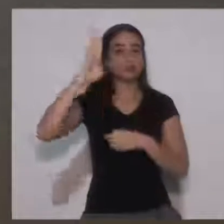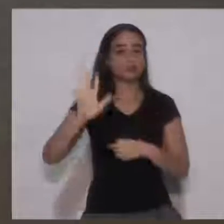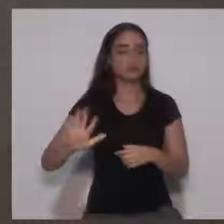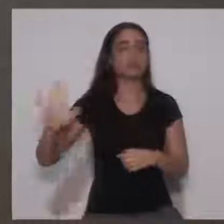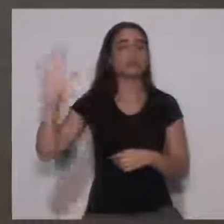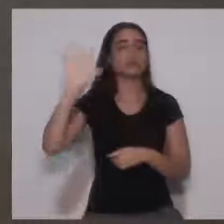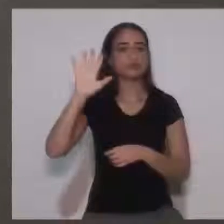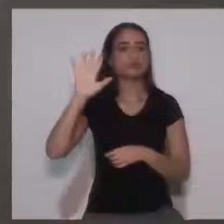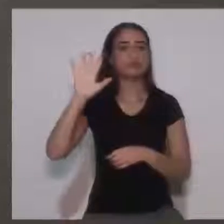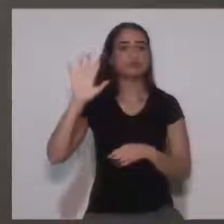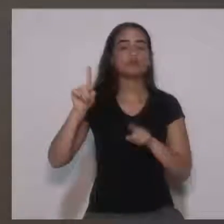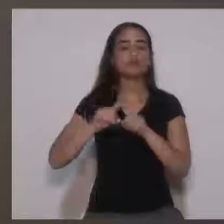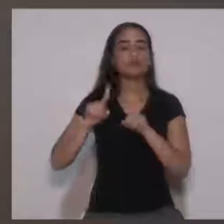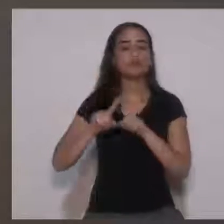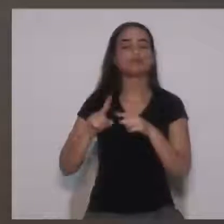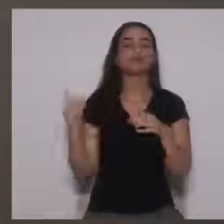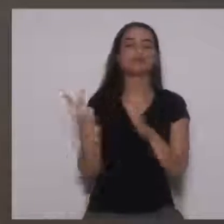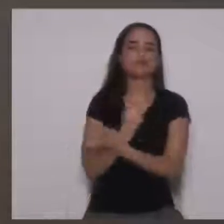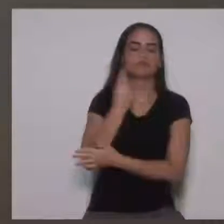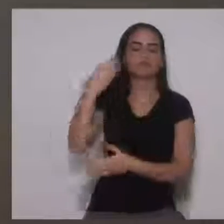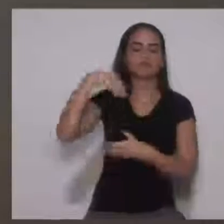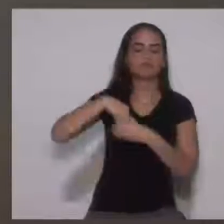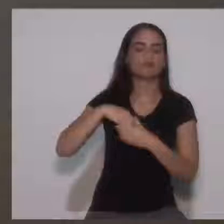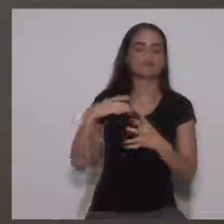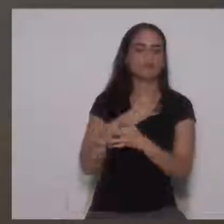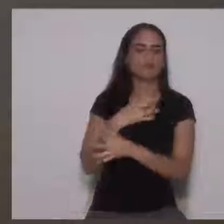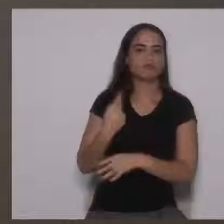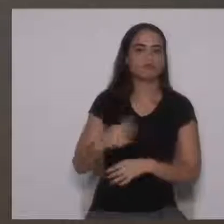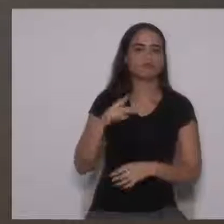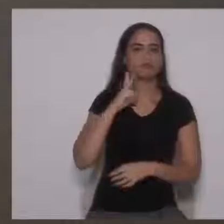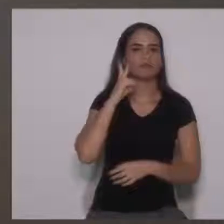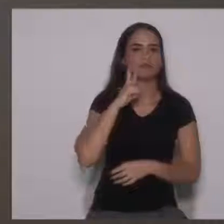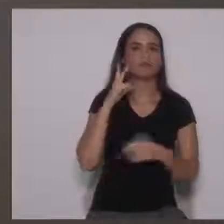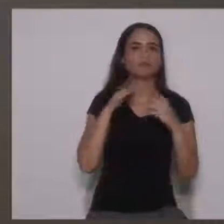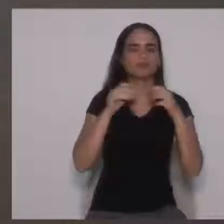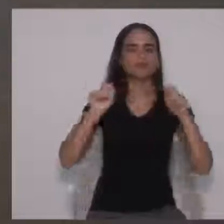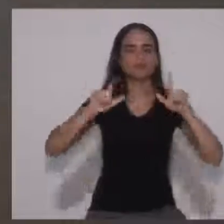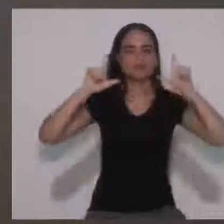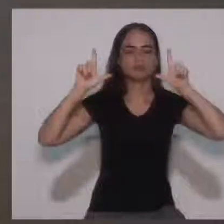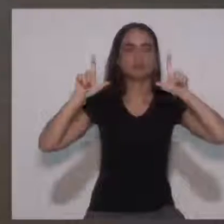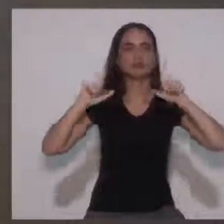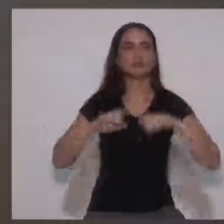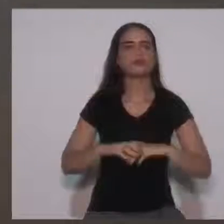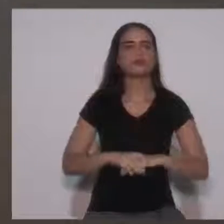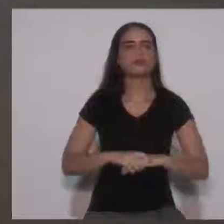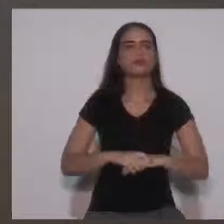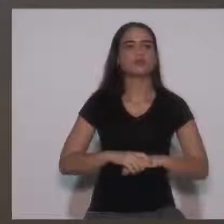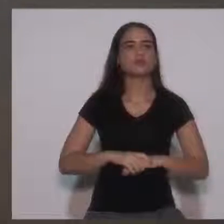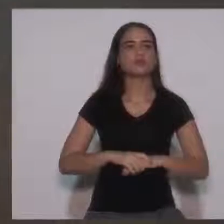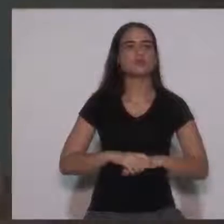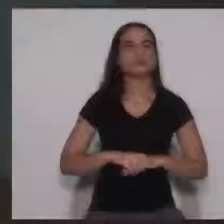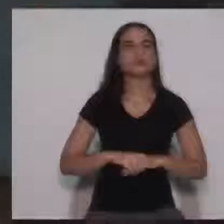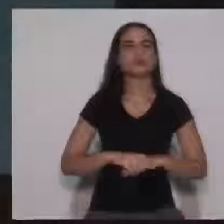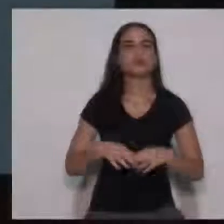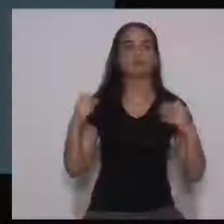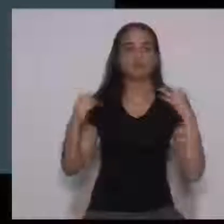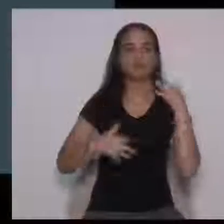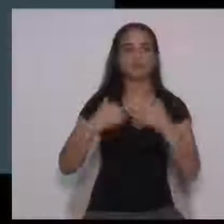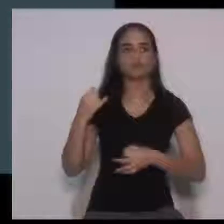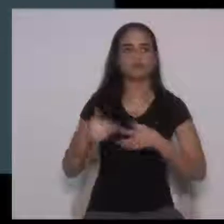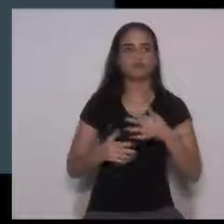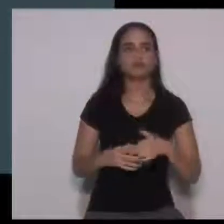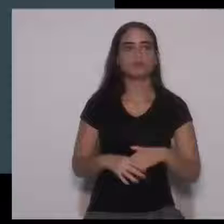que se estende até Vinhedo também. Eu gostaria que a Soninha começasse aí os slides, eu vou falando para